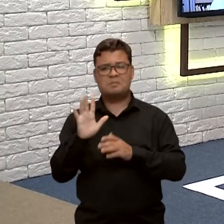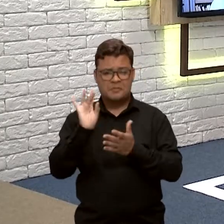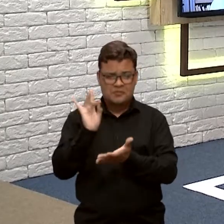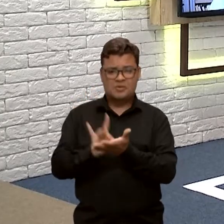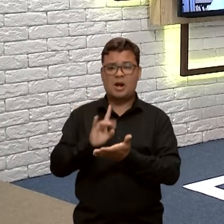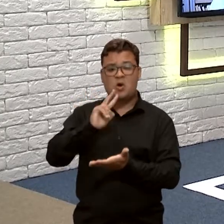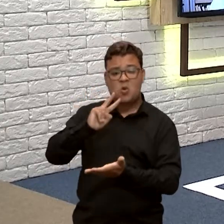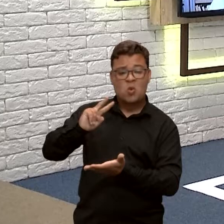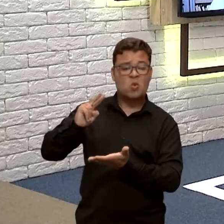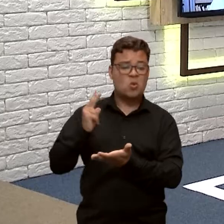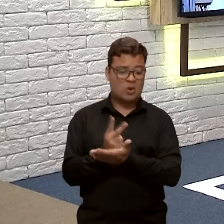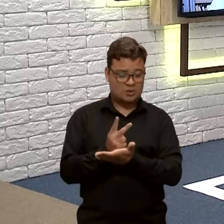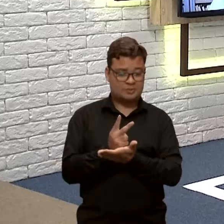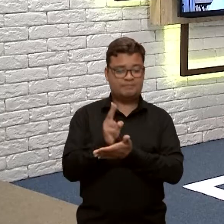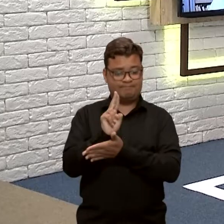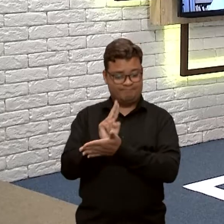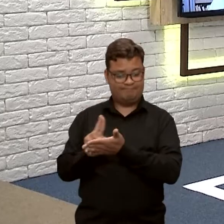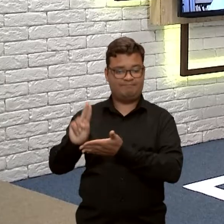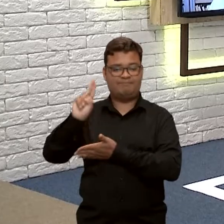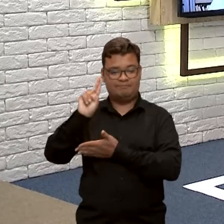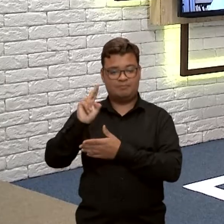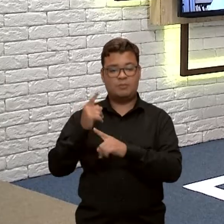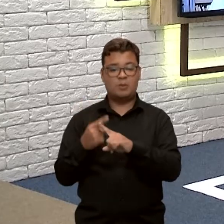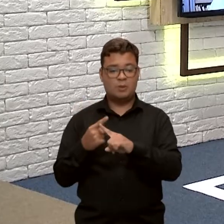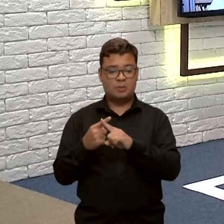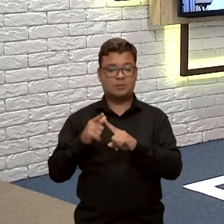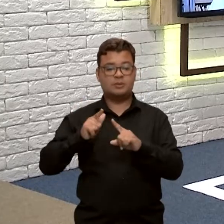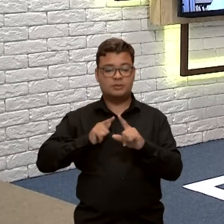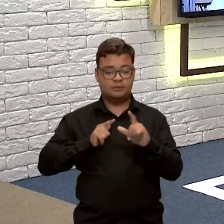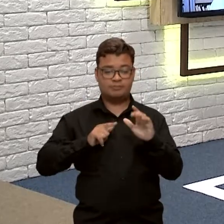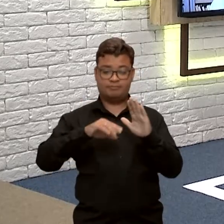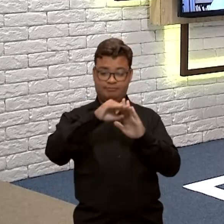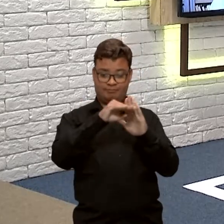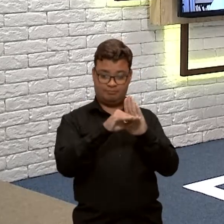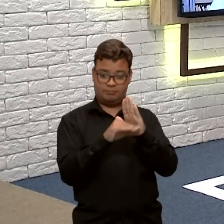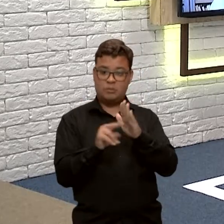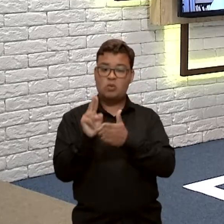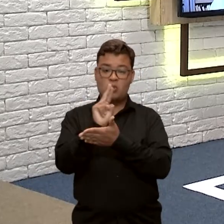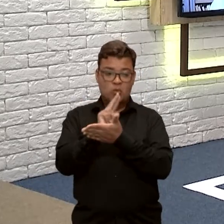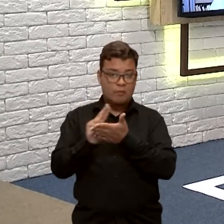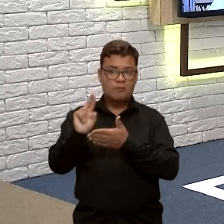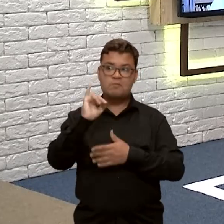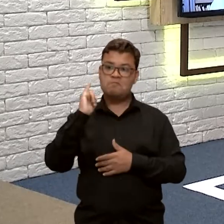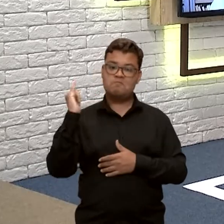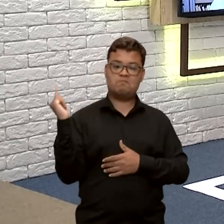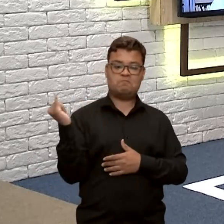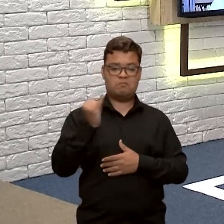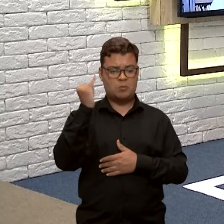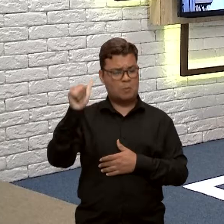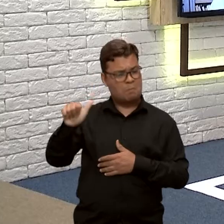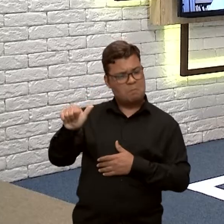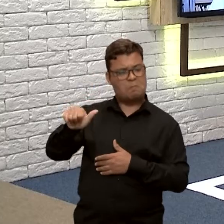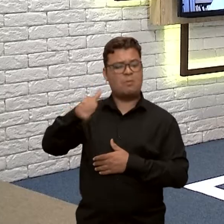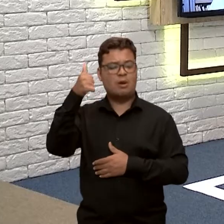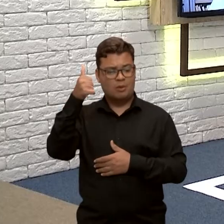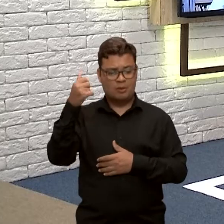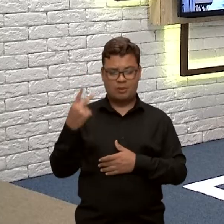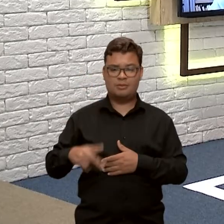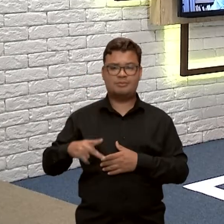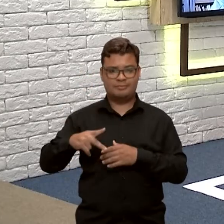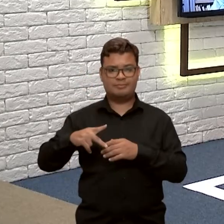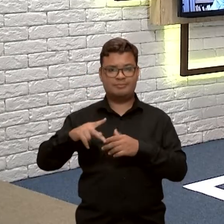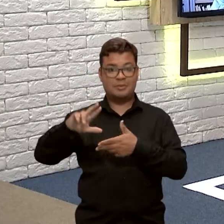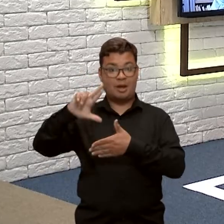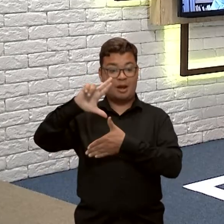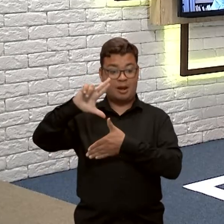da universidade entre as universidades mais importantes, as melhores instituições aqui da América Latina, como eu citei